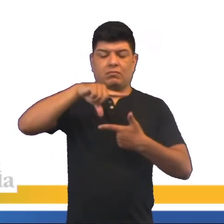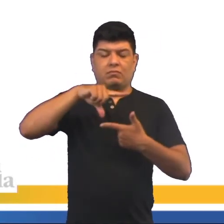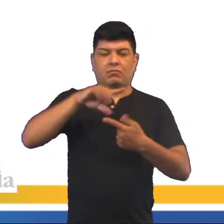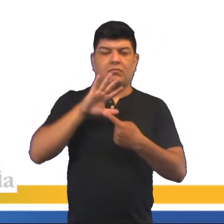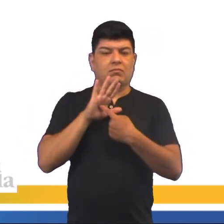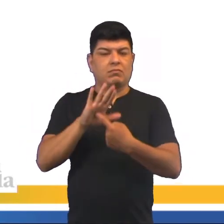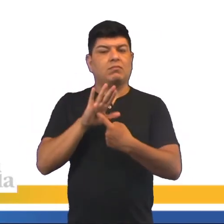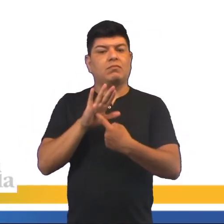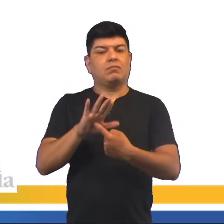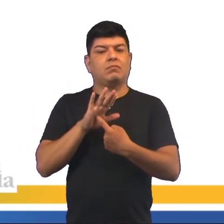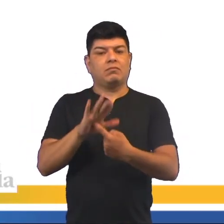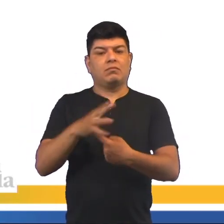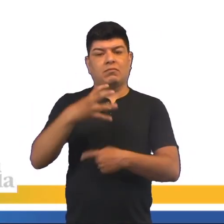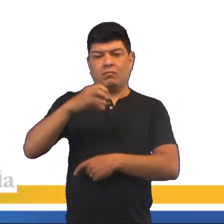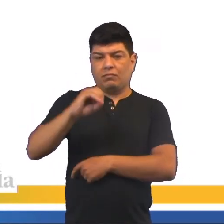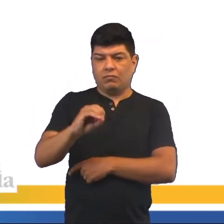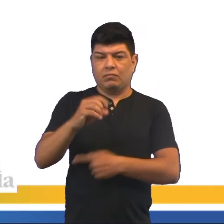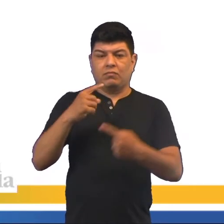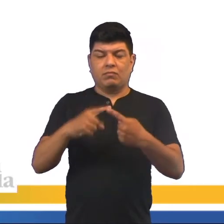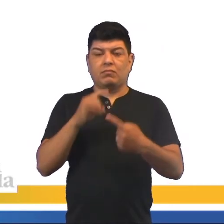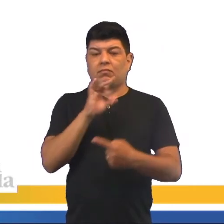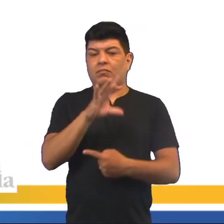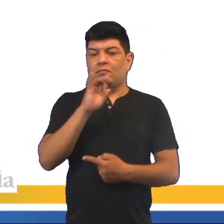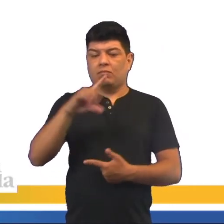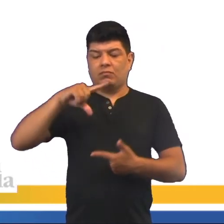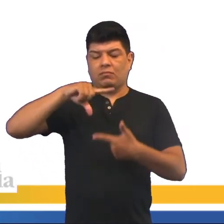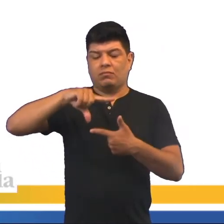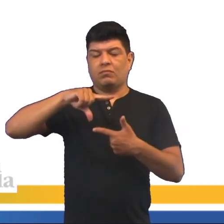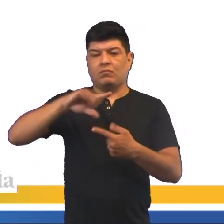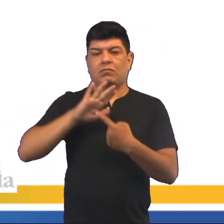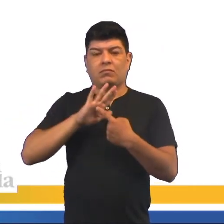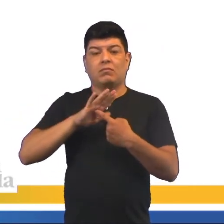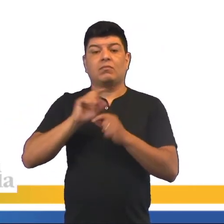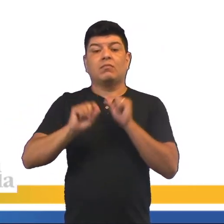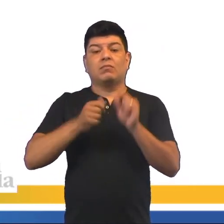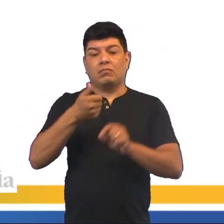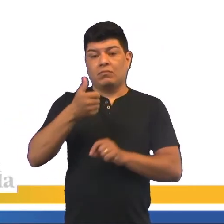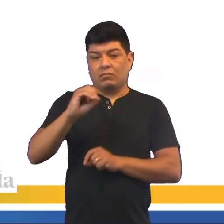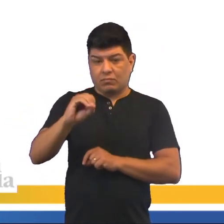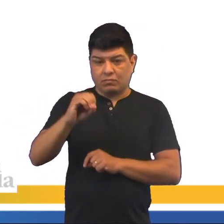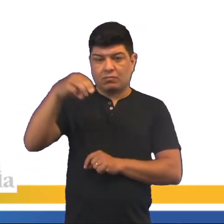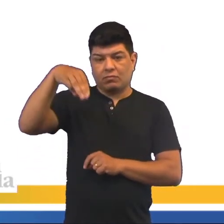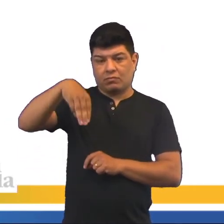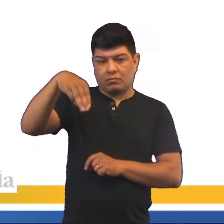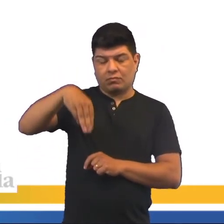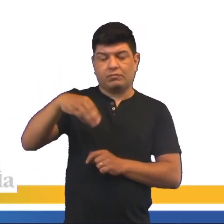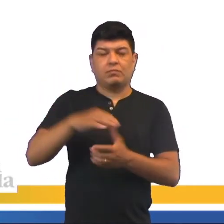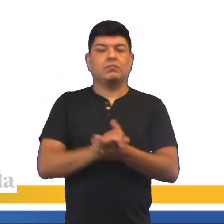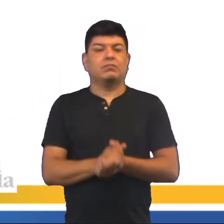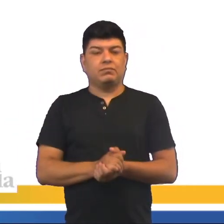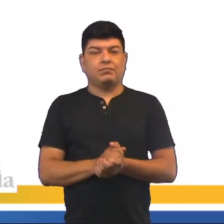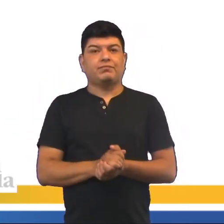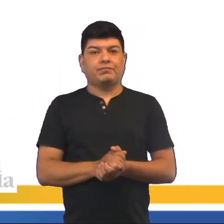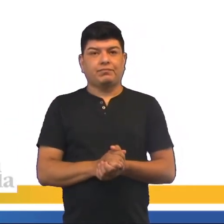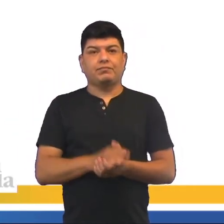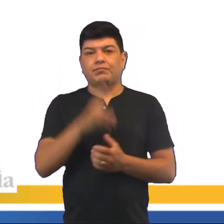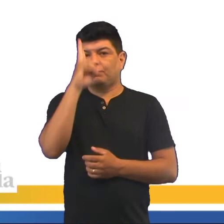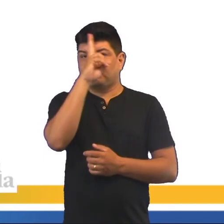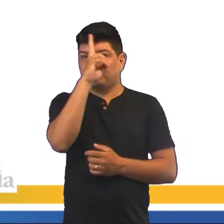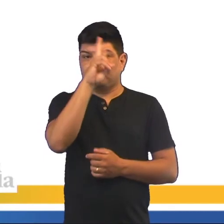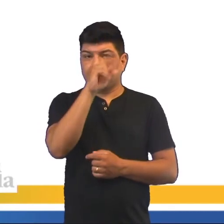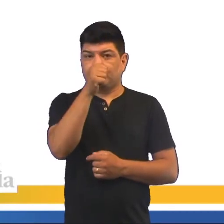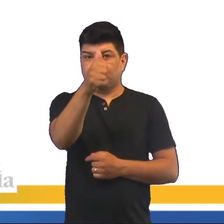para representar 40, porque cada quadradinho aí está representando 10 metros, certo?